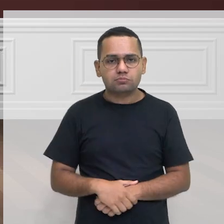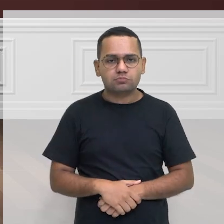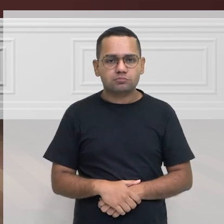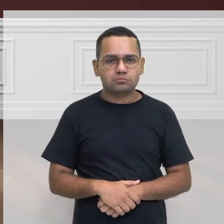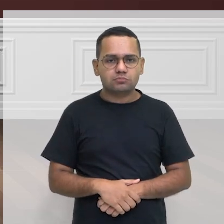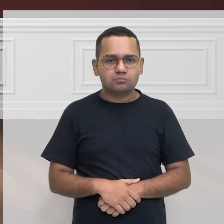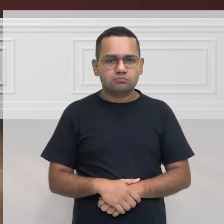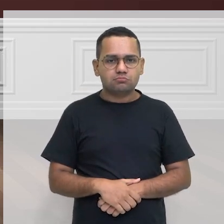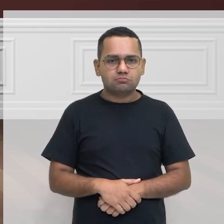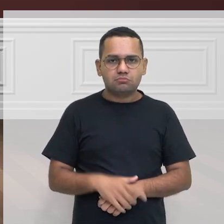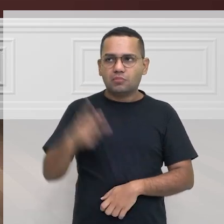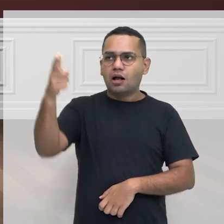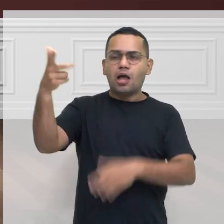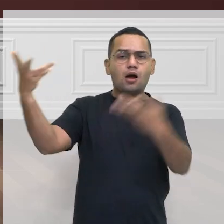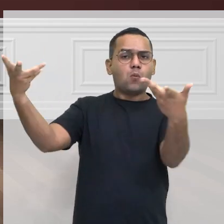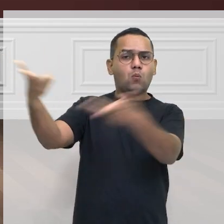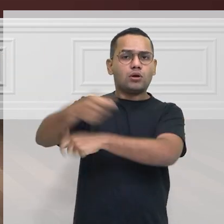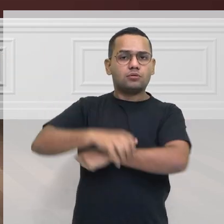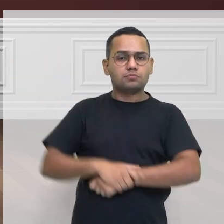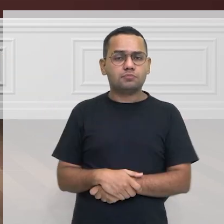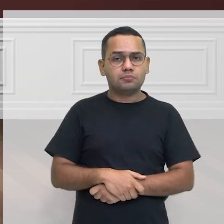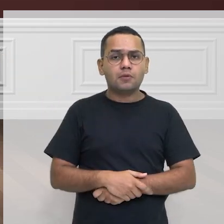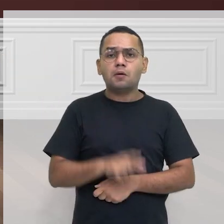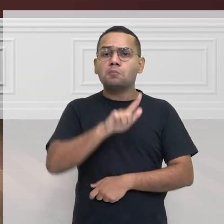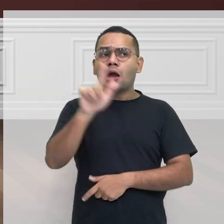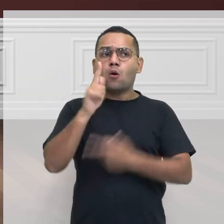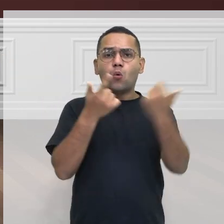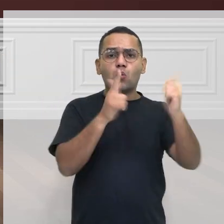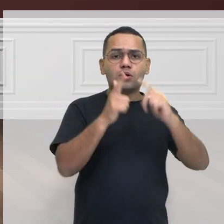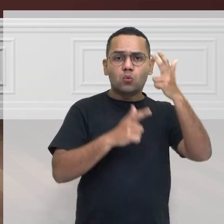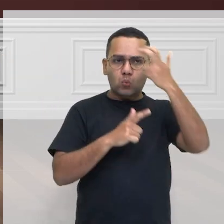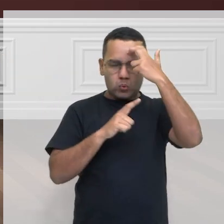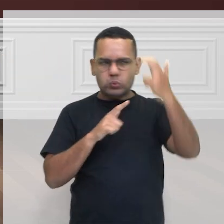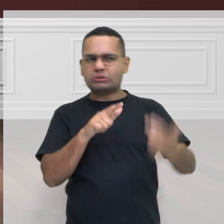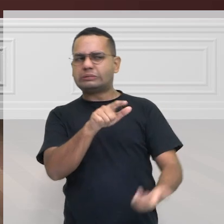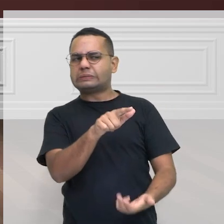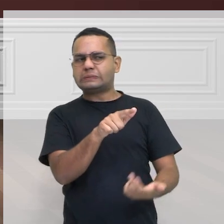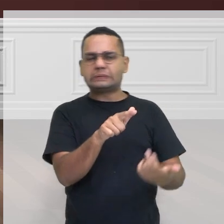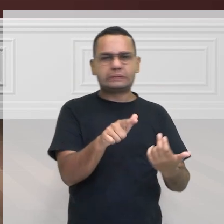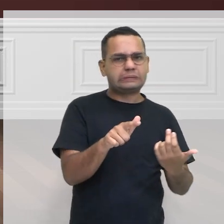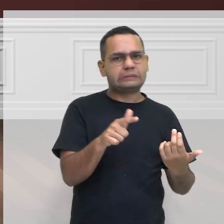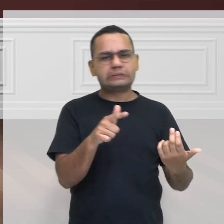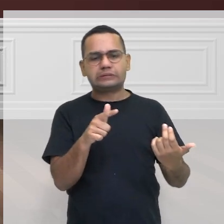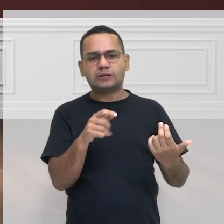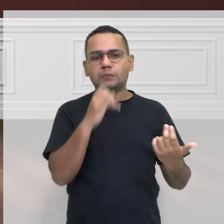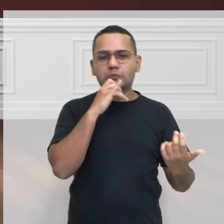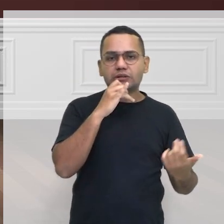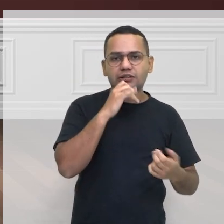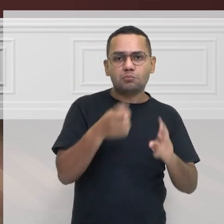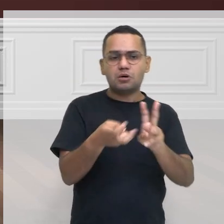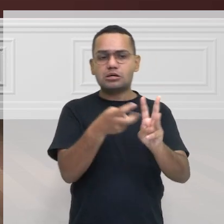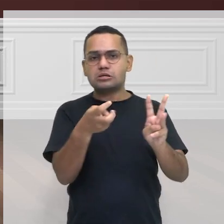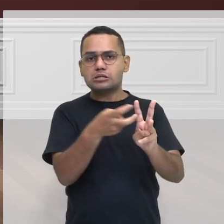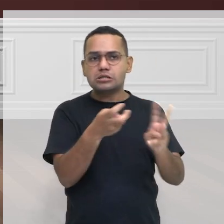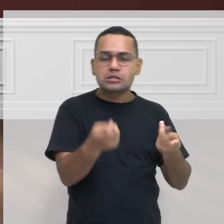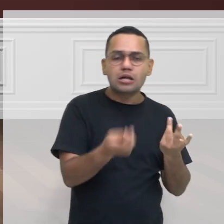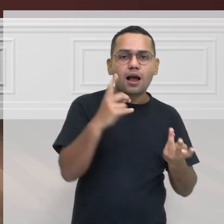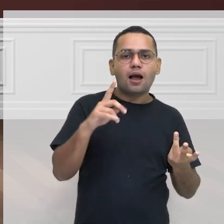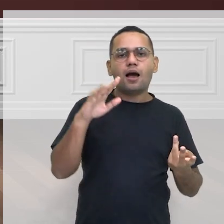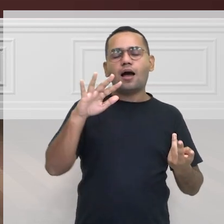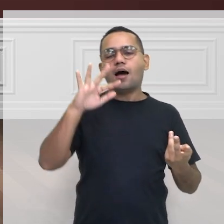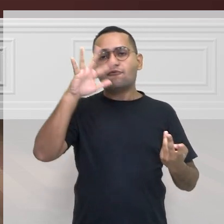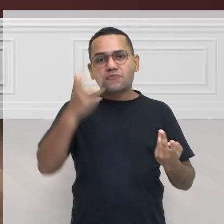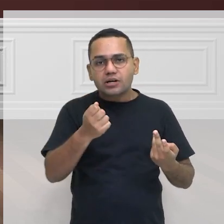é arte de alta qualidade. O que vem de outros continentes, por exemplo, aqui arte indígena, arte africana,